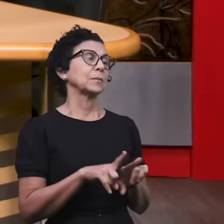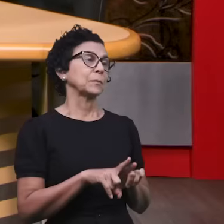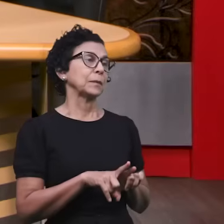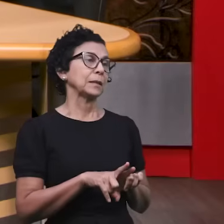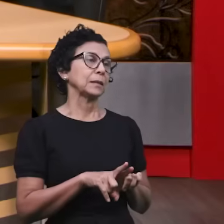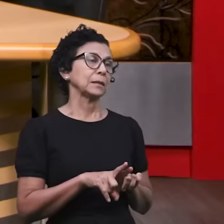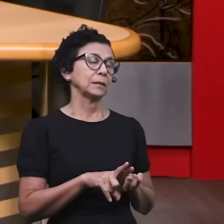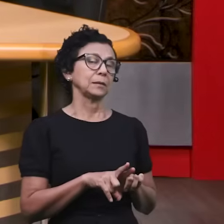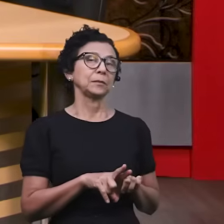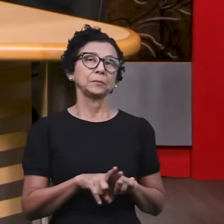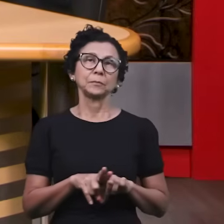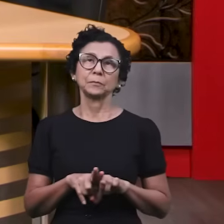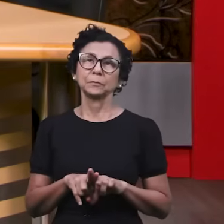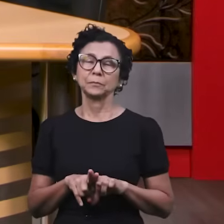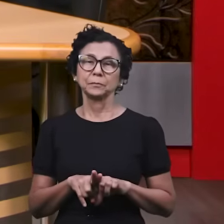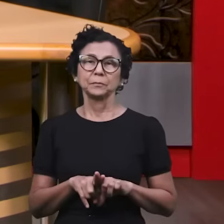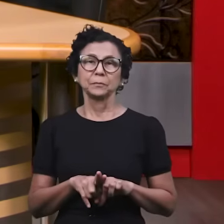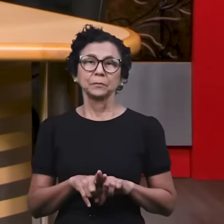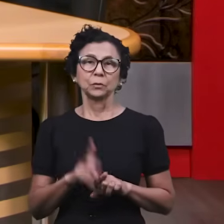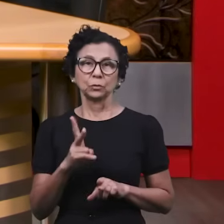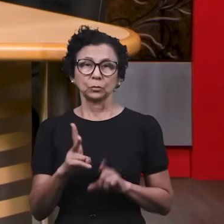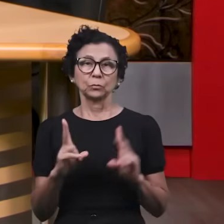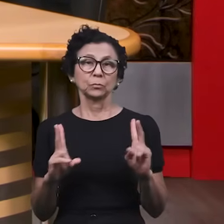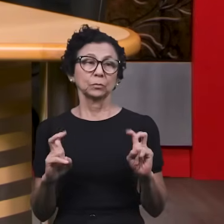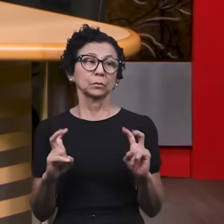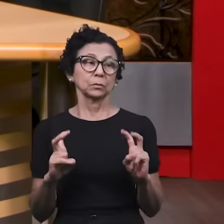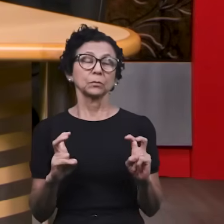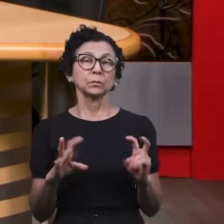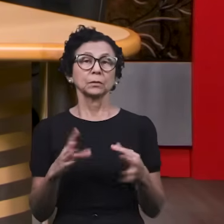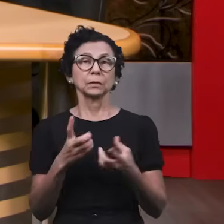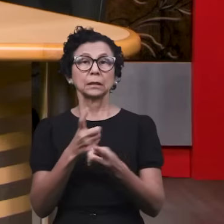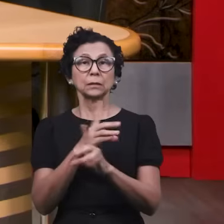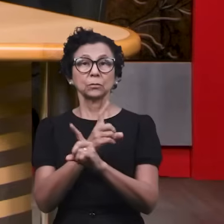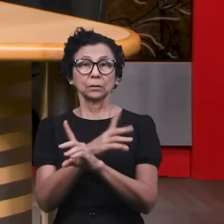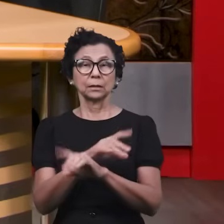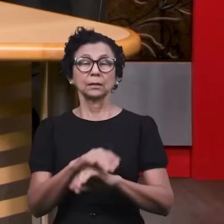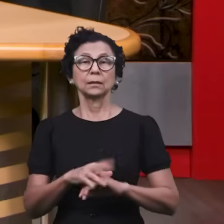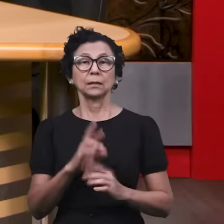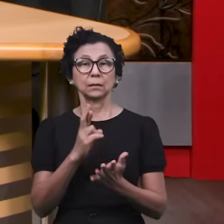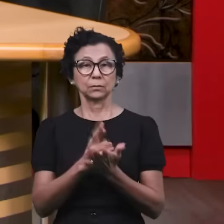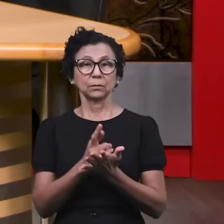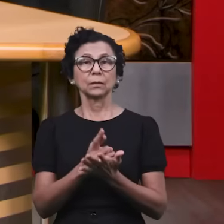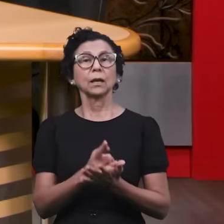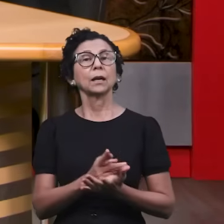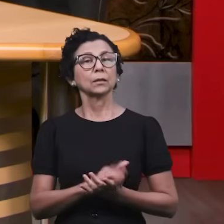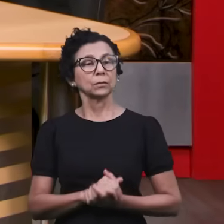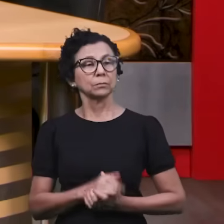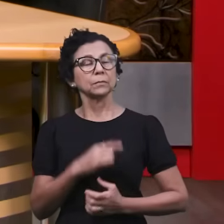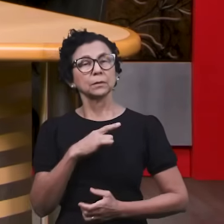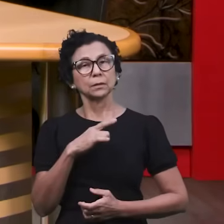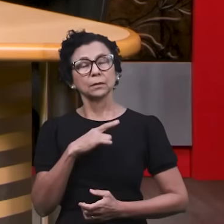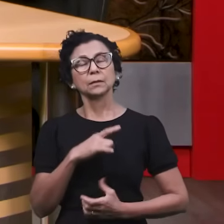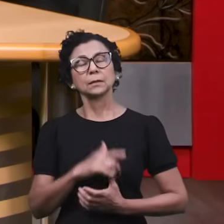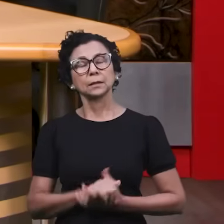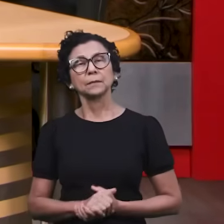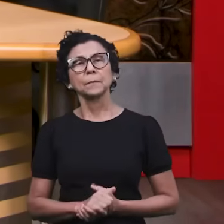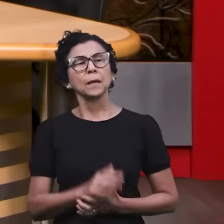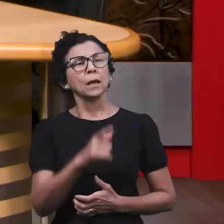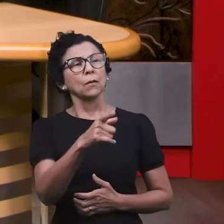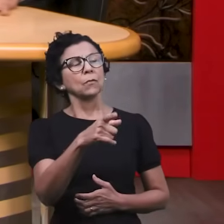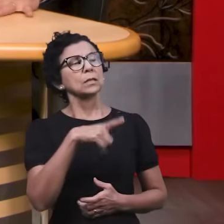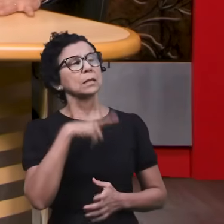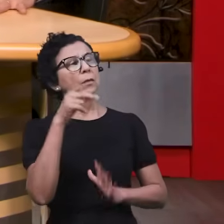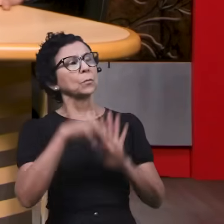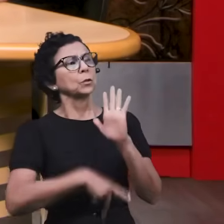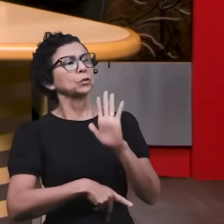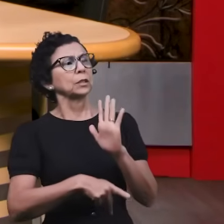ainda dentro desse assunto, a doutrina tem resultados. Todo projeto tem resultados. Você tem um projeto que